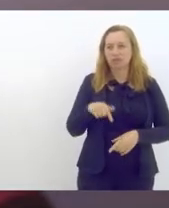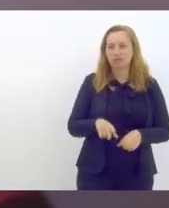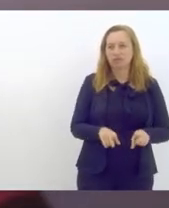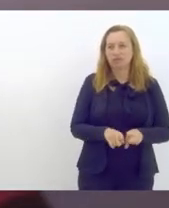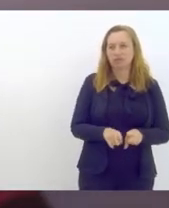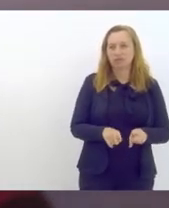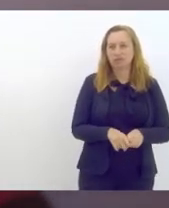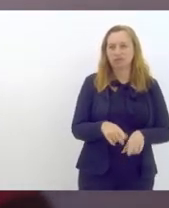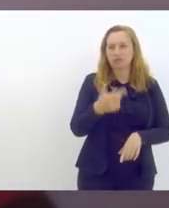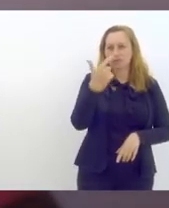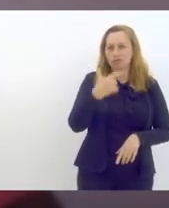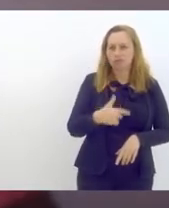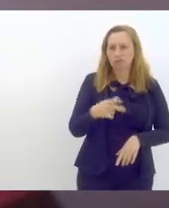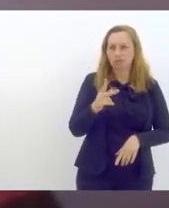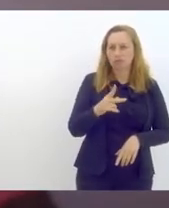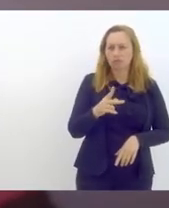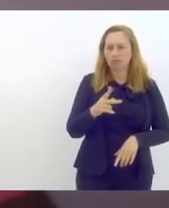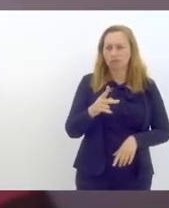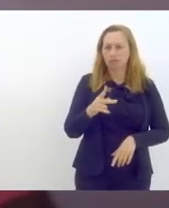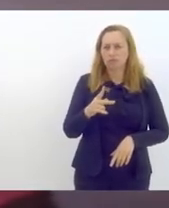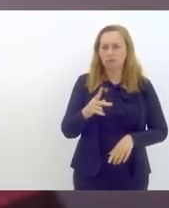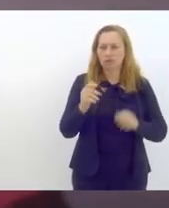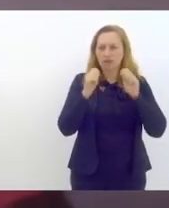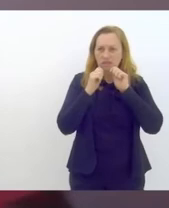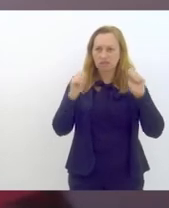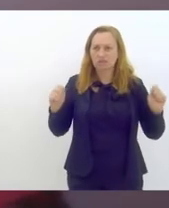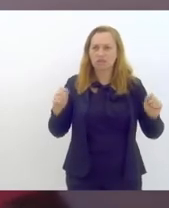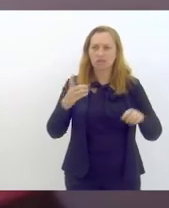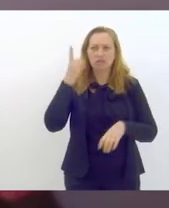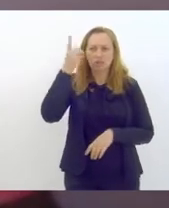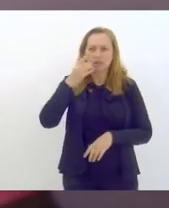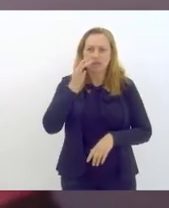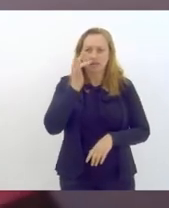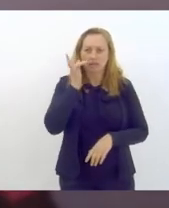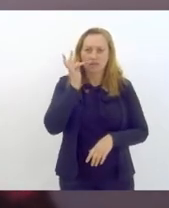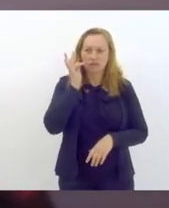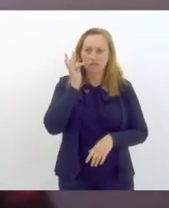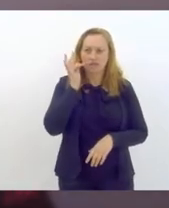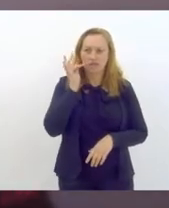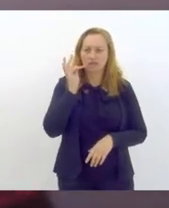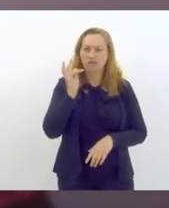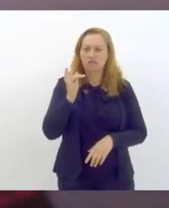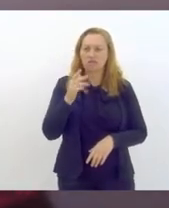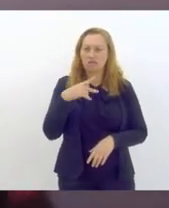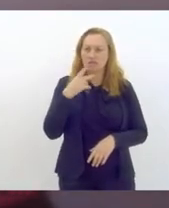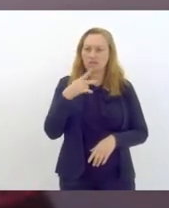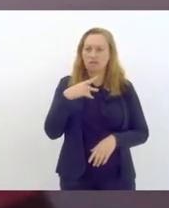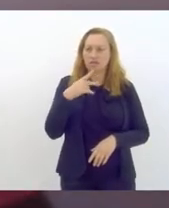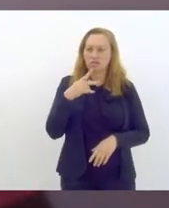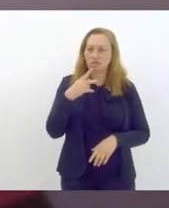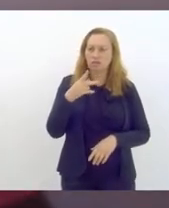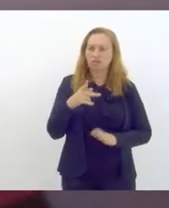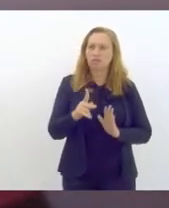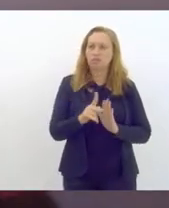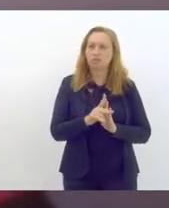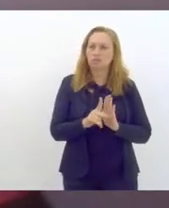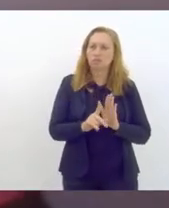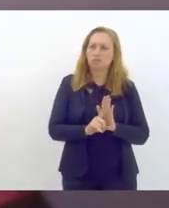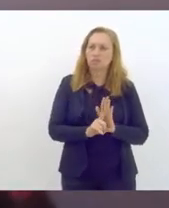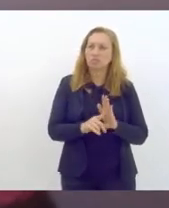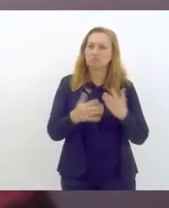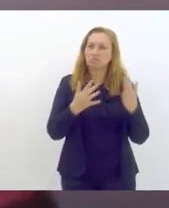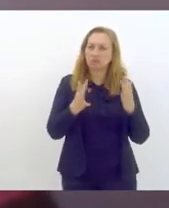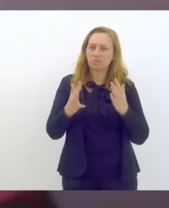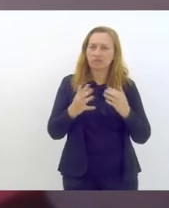sou assessora do deputado Flávio Serafini. Venho falar sobre o projeto, né,